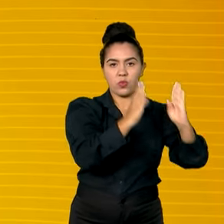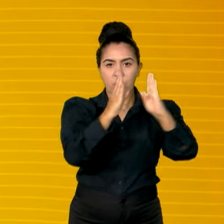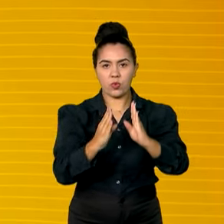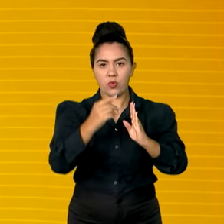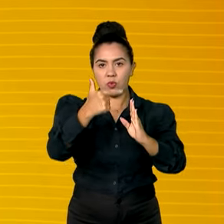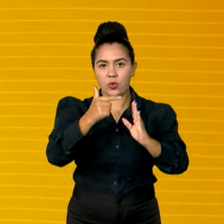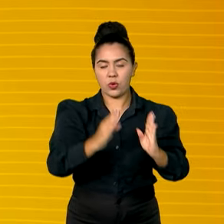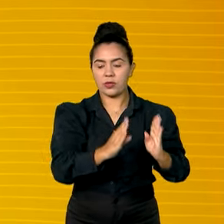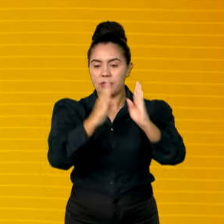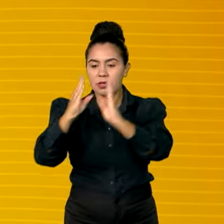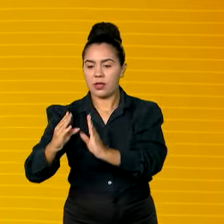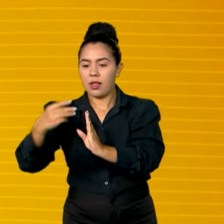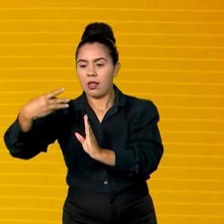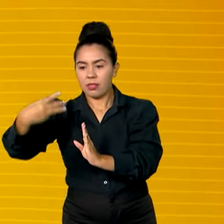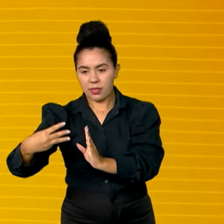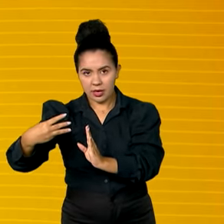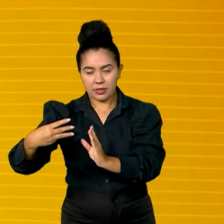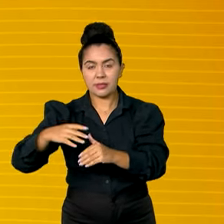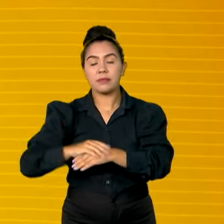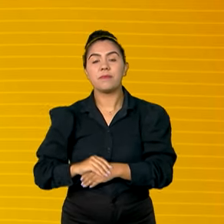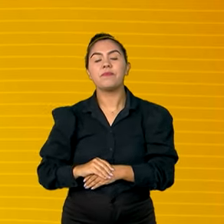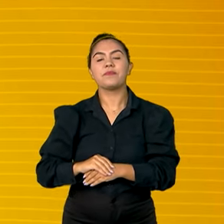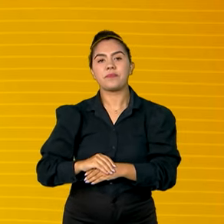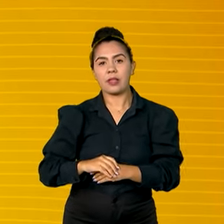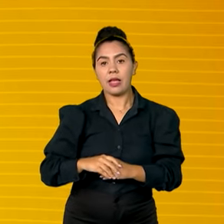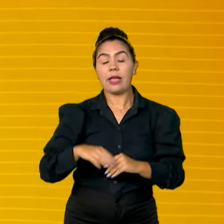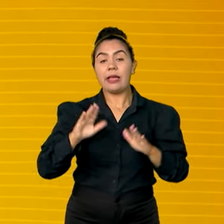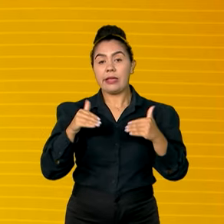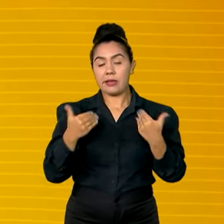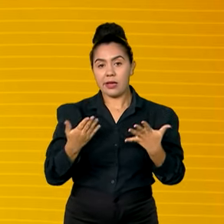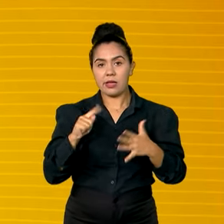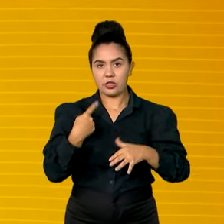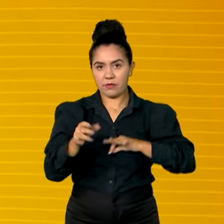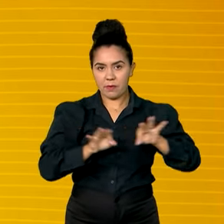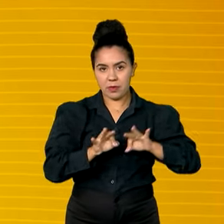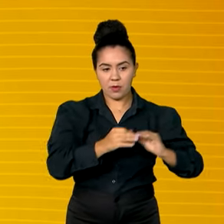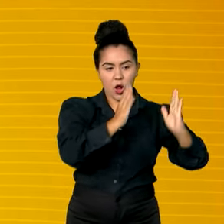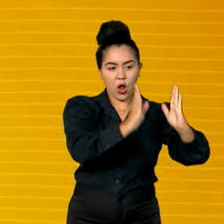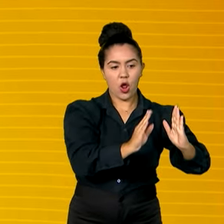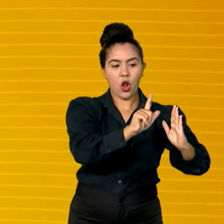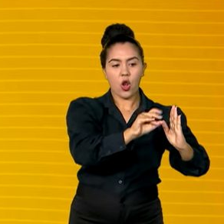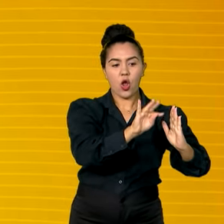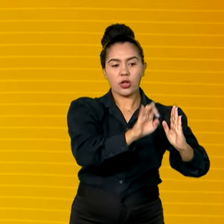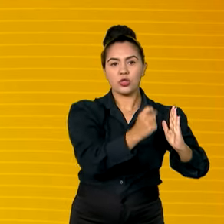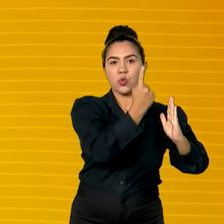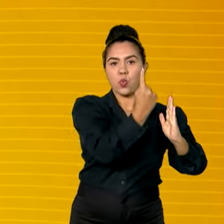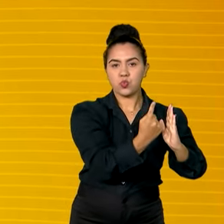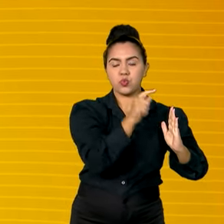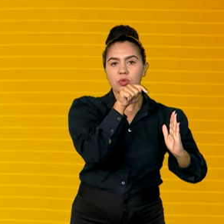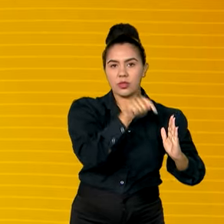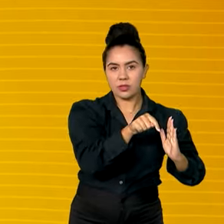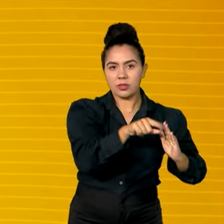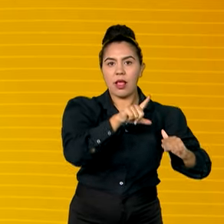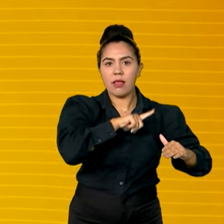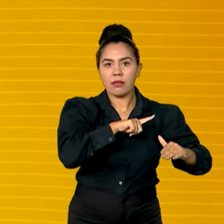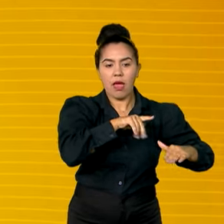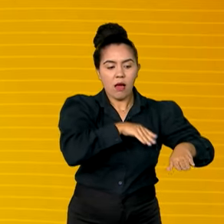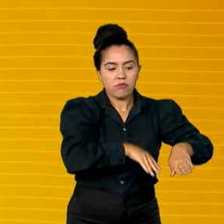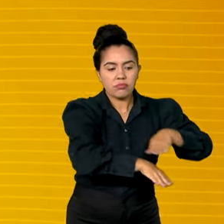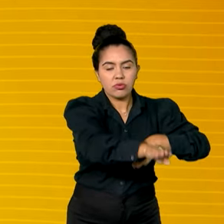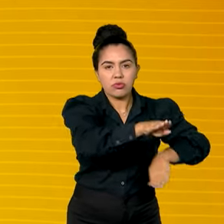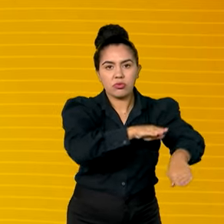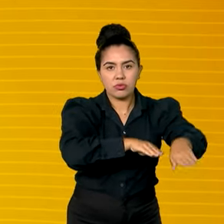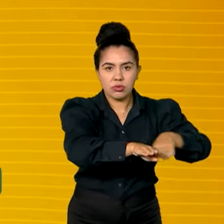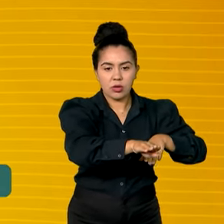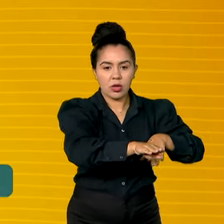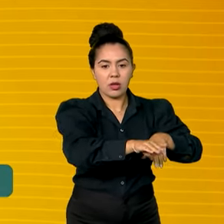o norte, prefeito, e do lote 1 lá do trecho do Laranjal do Jari. Então estamos